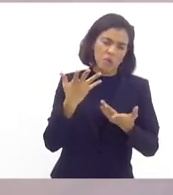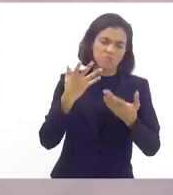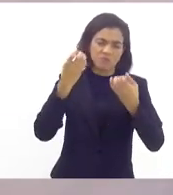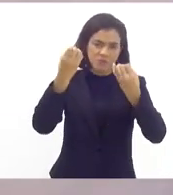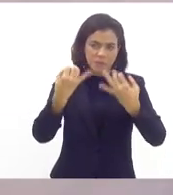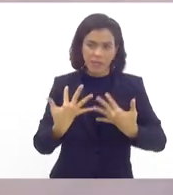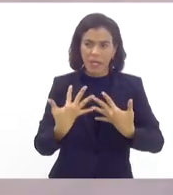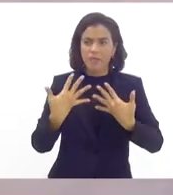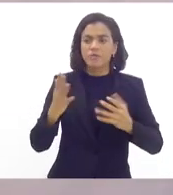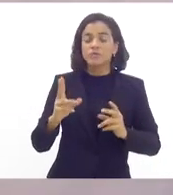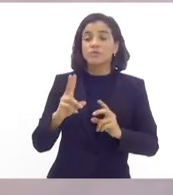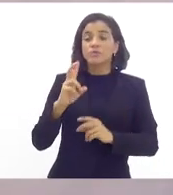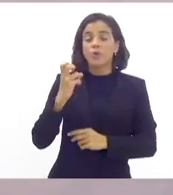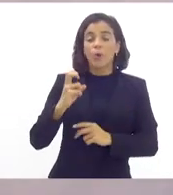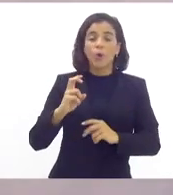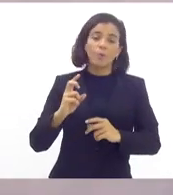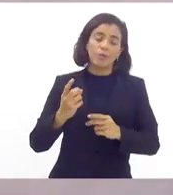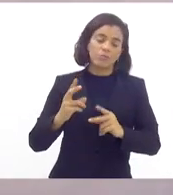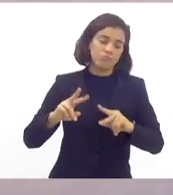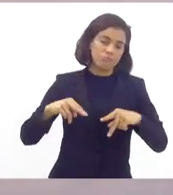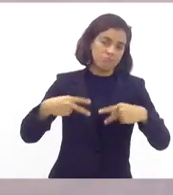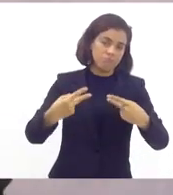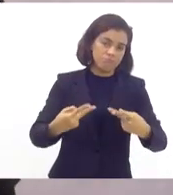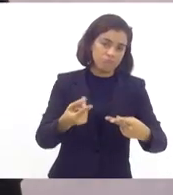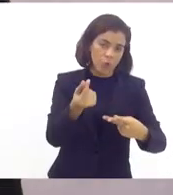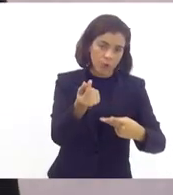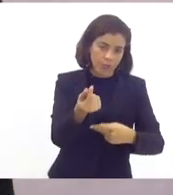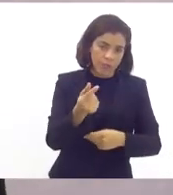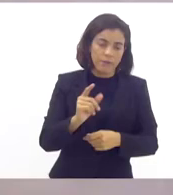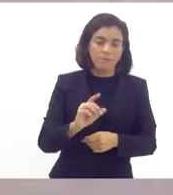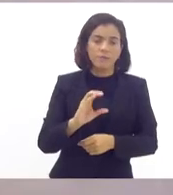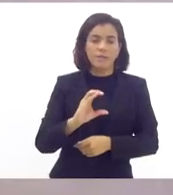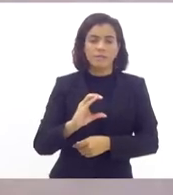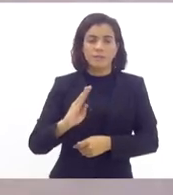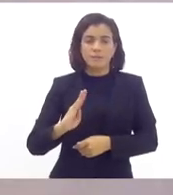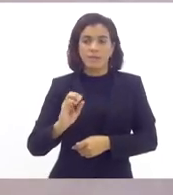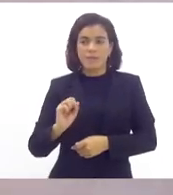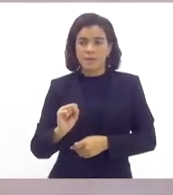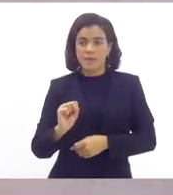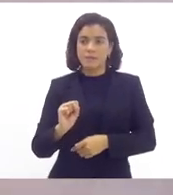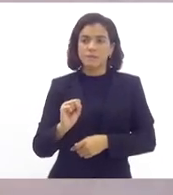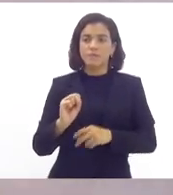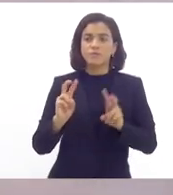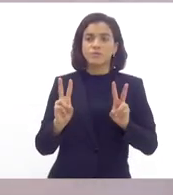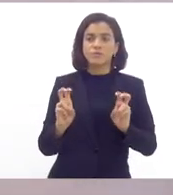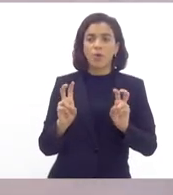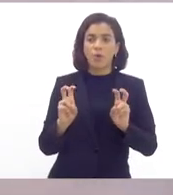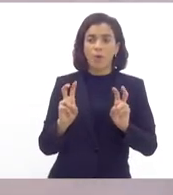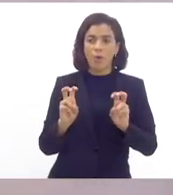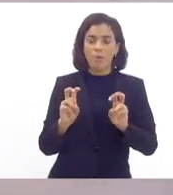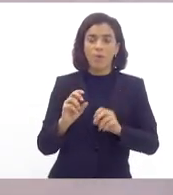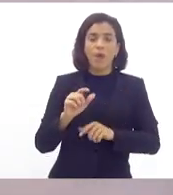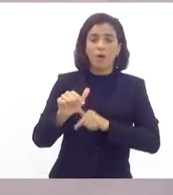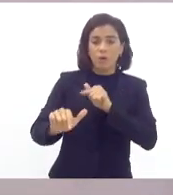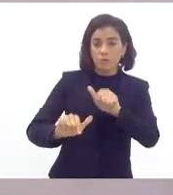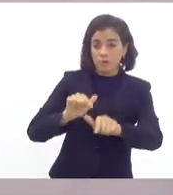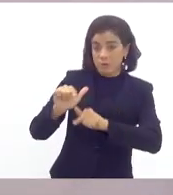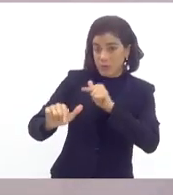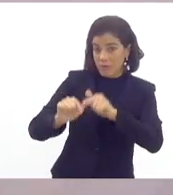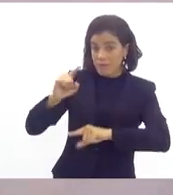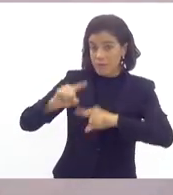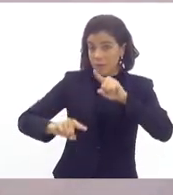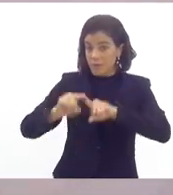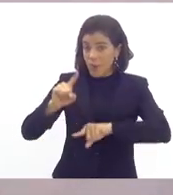pouco do crédito da CBS em relação aos serviços e